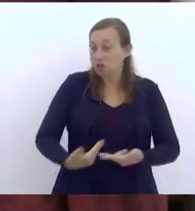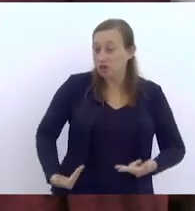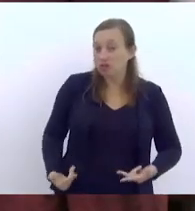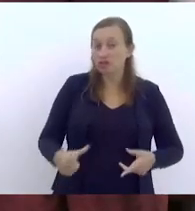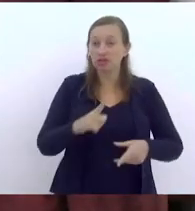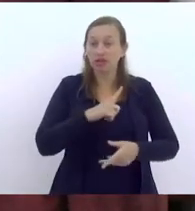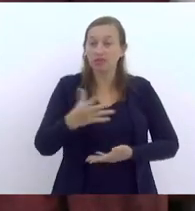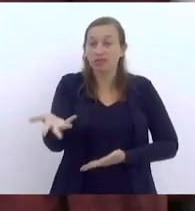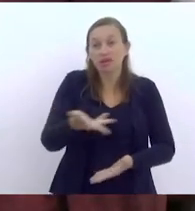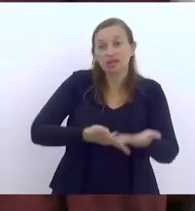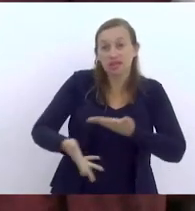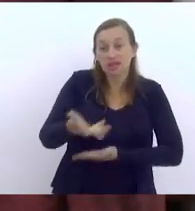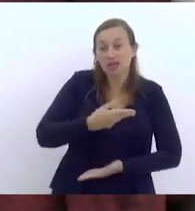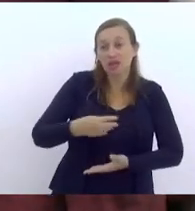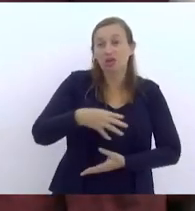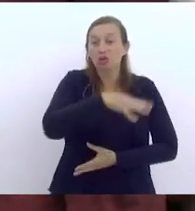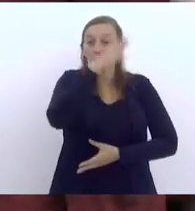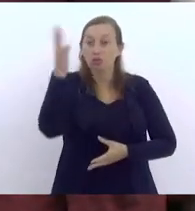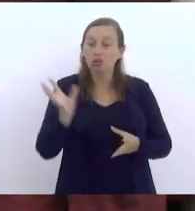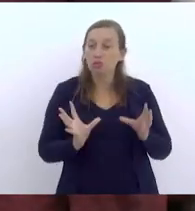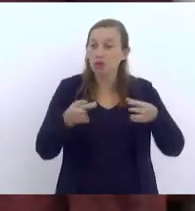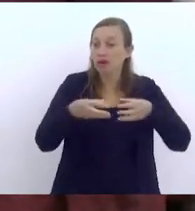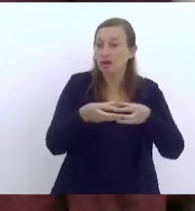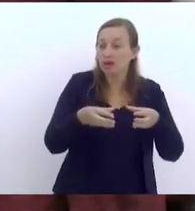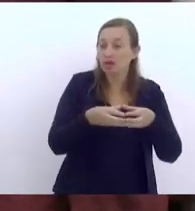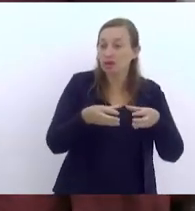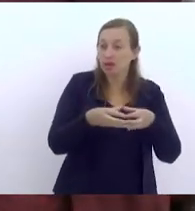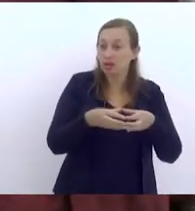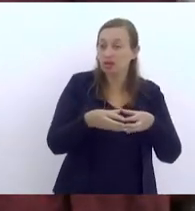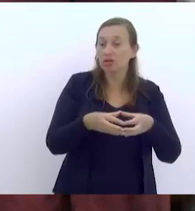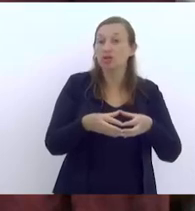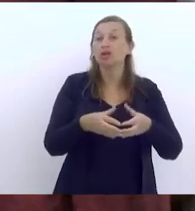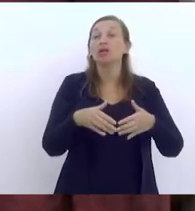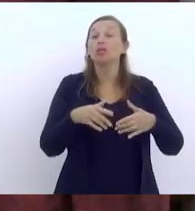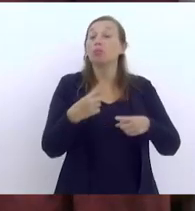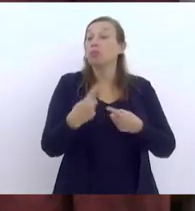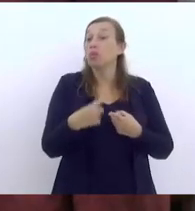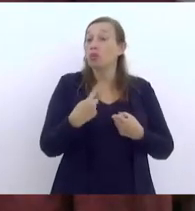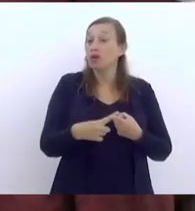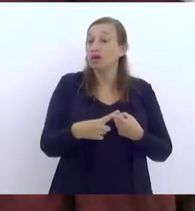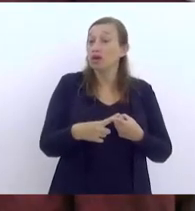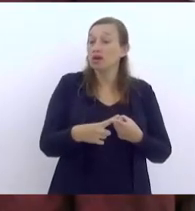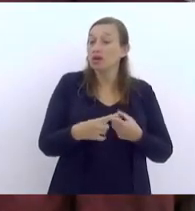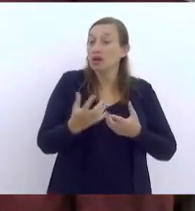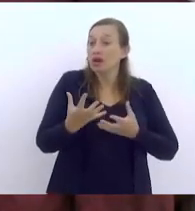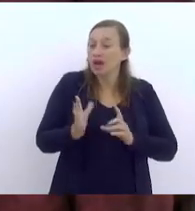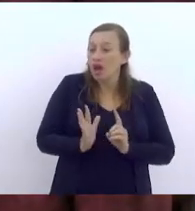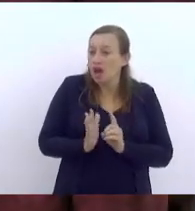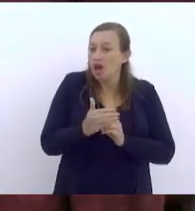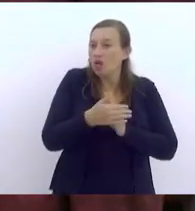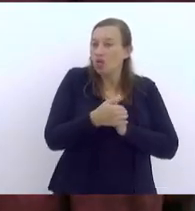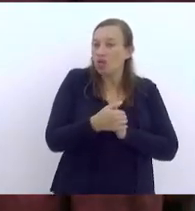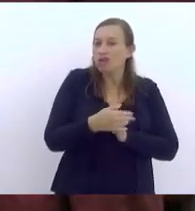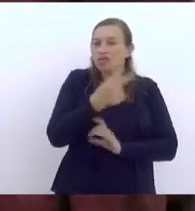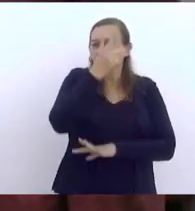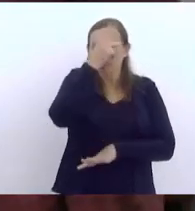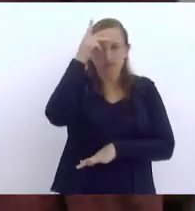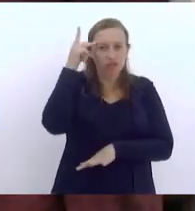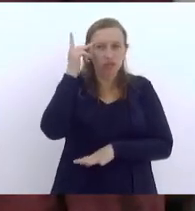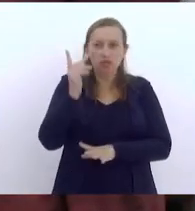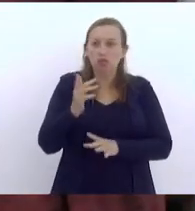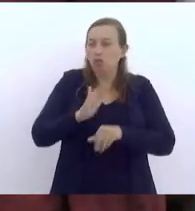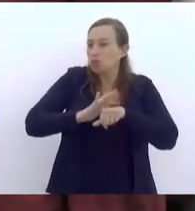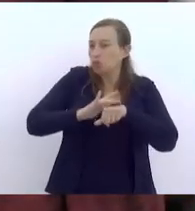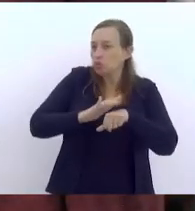e consideram seu trabalho um trabalho de utilidade pública, porque acolhe pessoas, não é, com